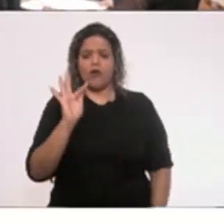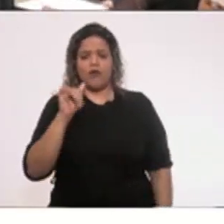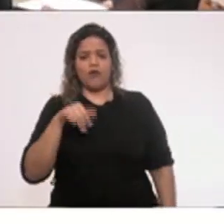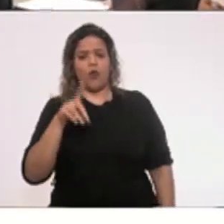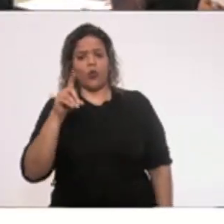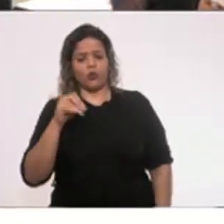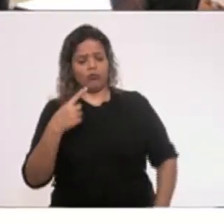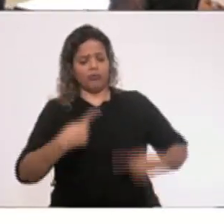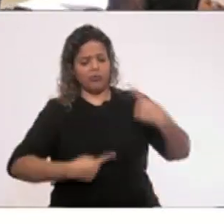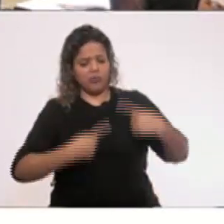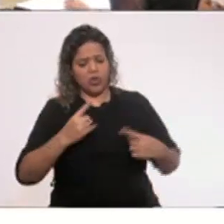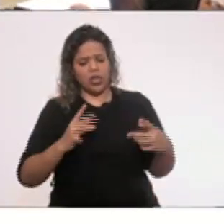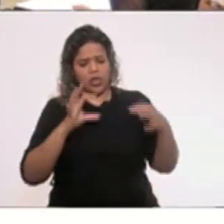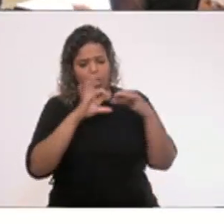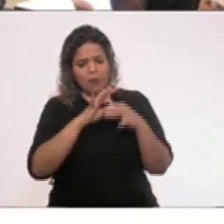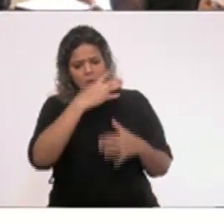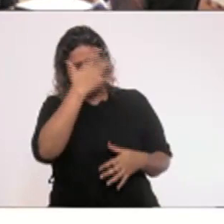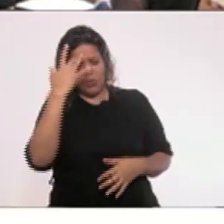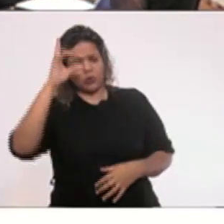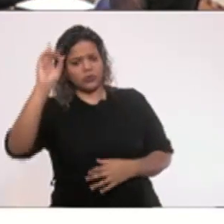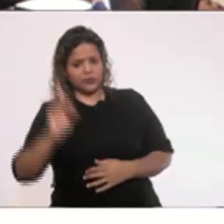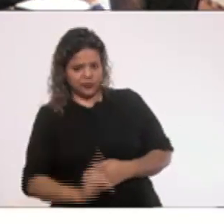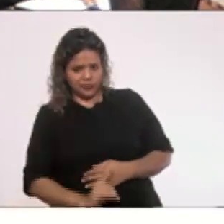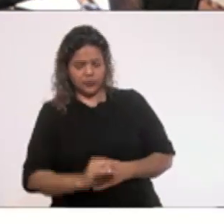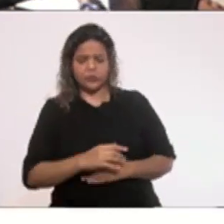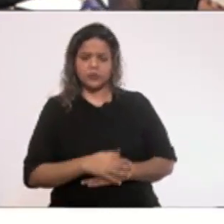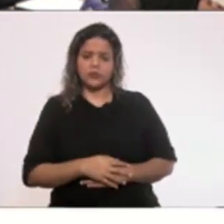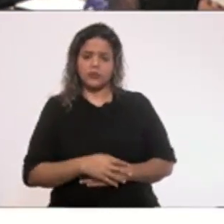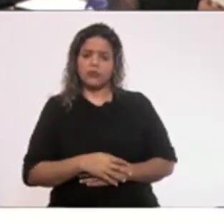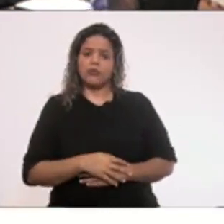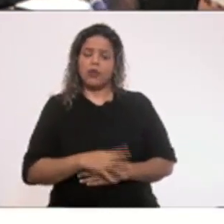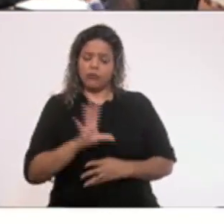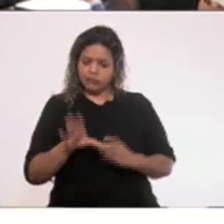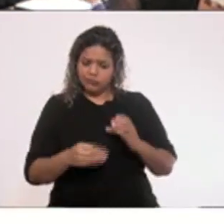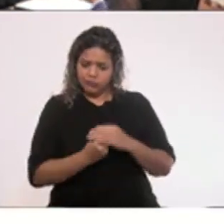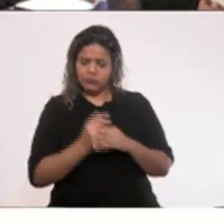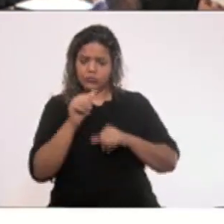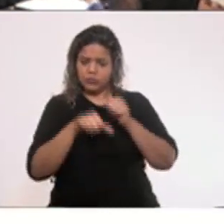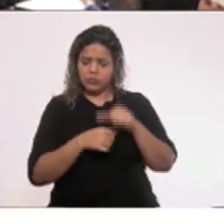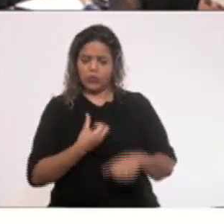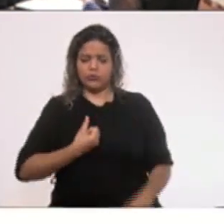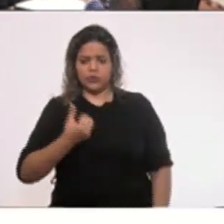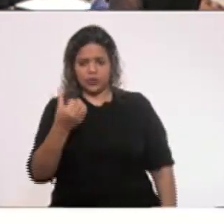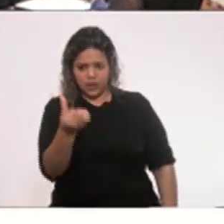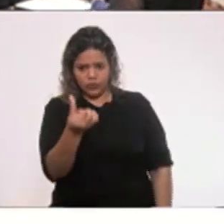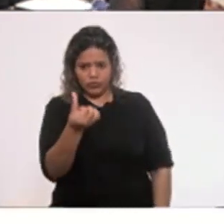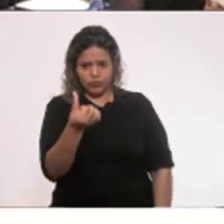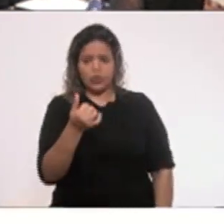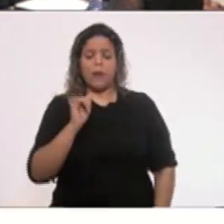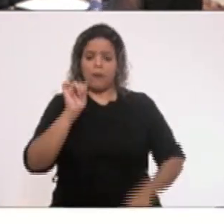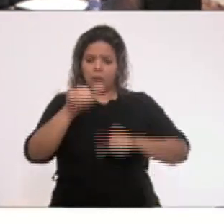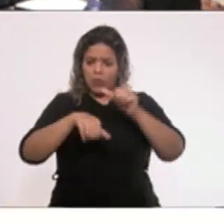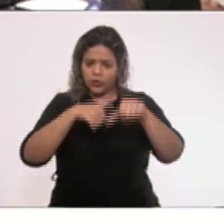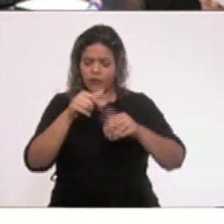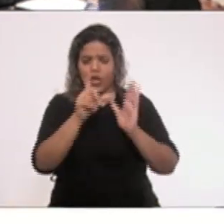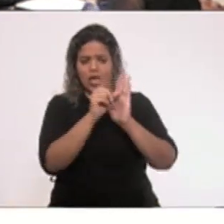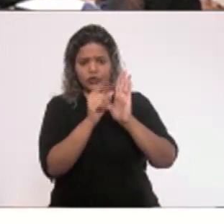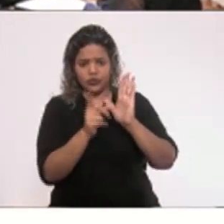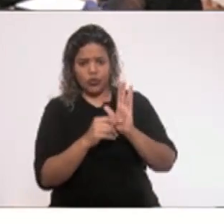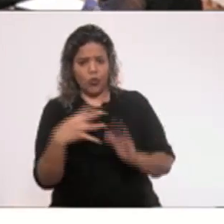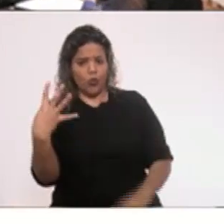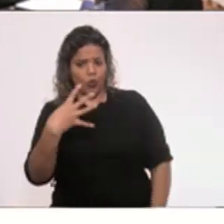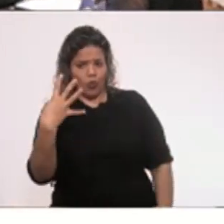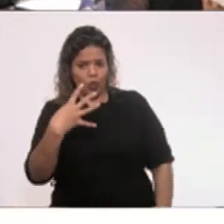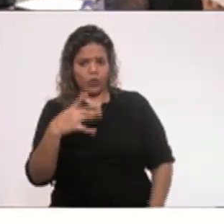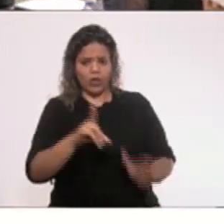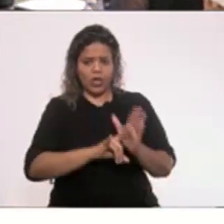de Integração da Pessoa Portador de Deficiência. Emenda modificativa número 6. Modifica-se o artigo 4º do